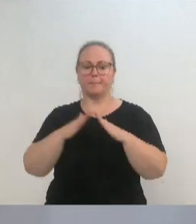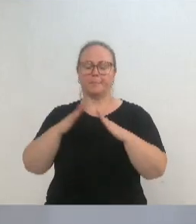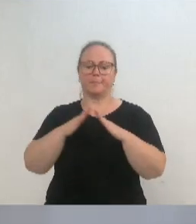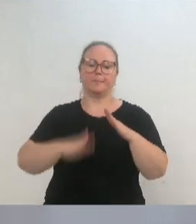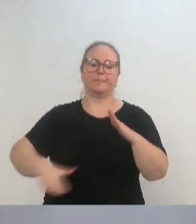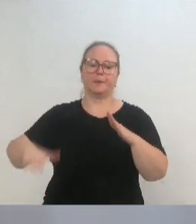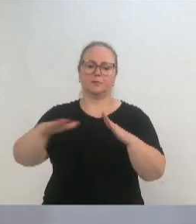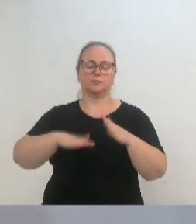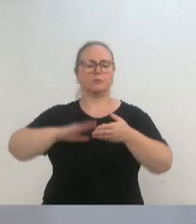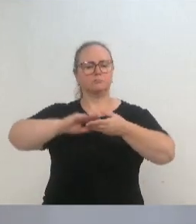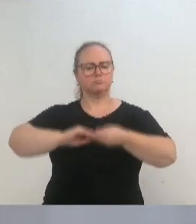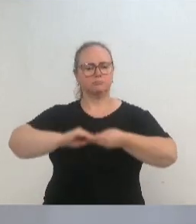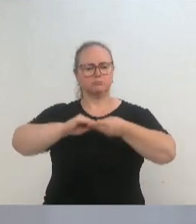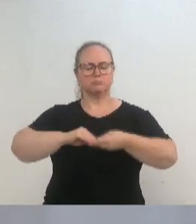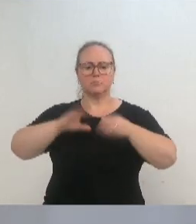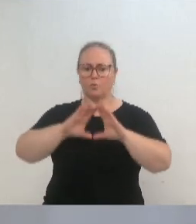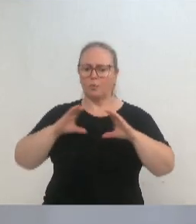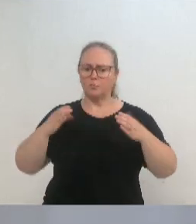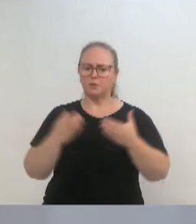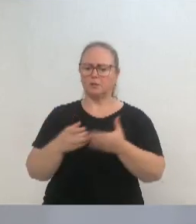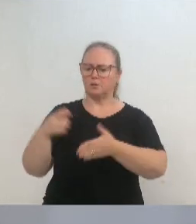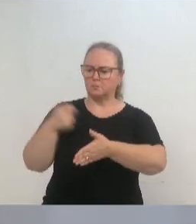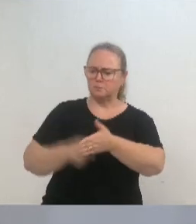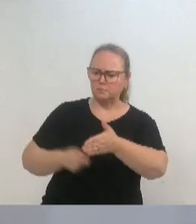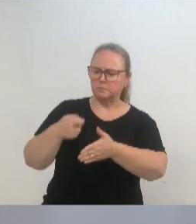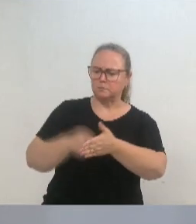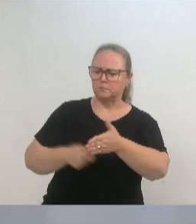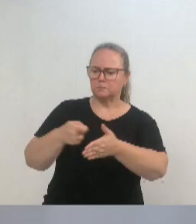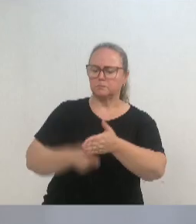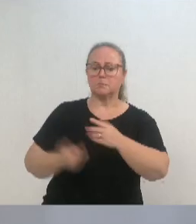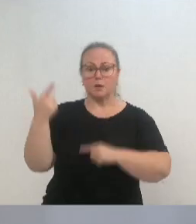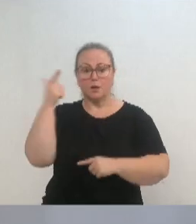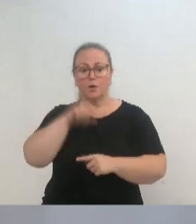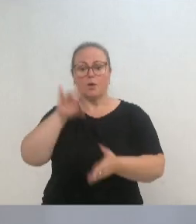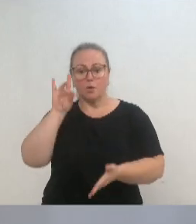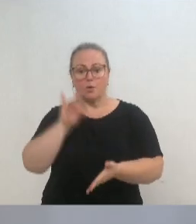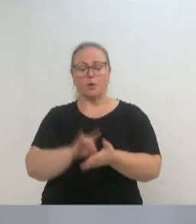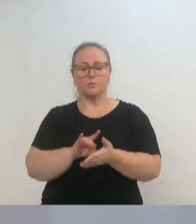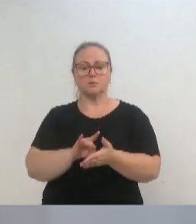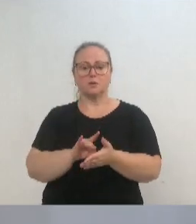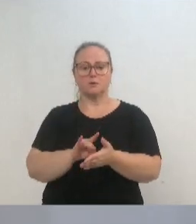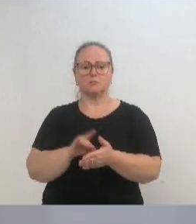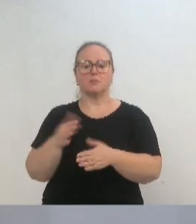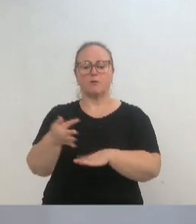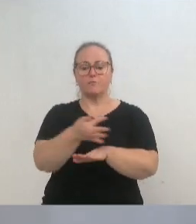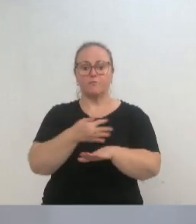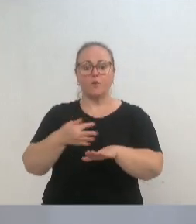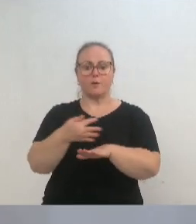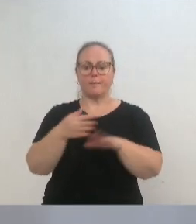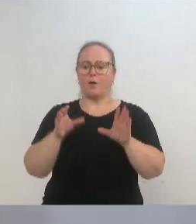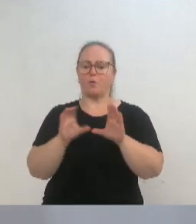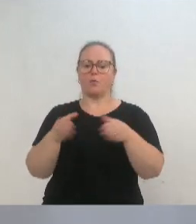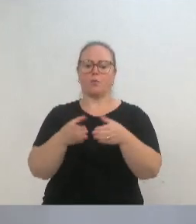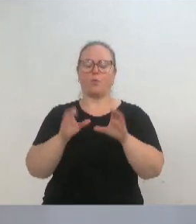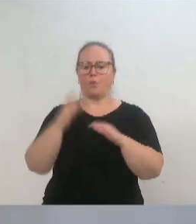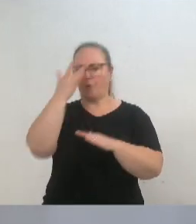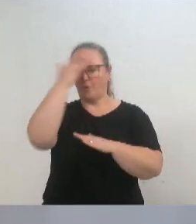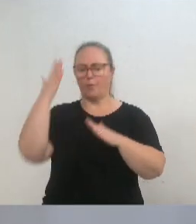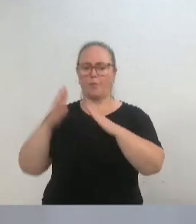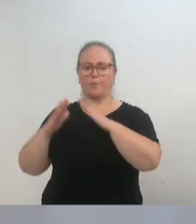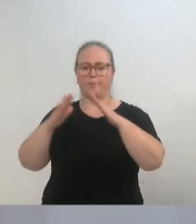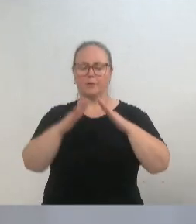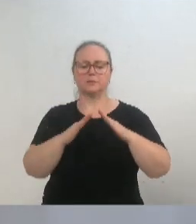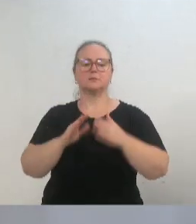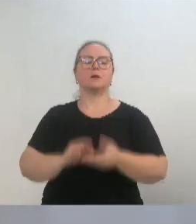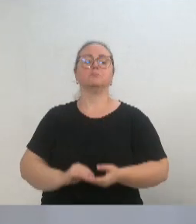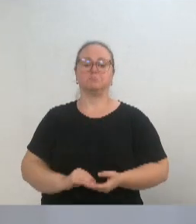cumprimento a comunidade que se uniu em torno dessa causa, e a gente conseguiu, vereador líder do governo, formalizar uma comissão de moradores da rua Ribeirão Shelters,